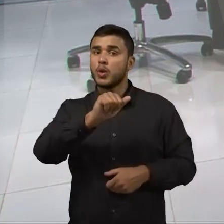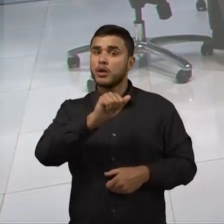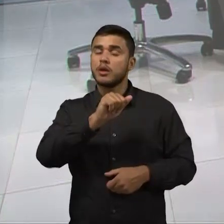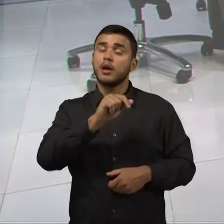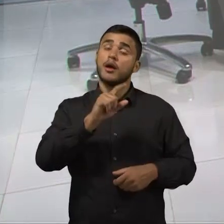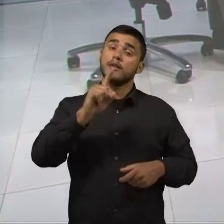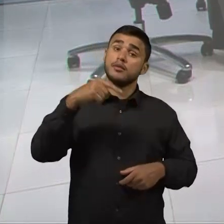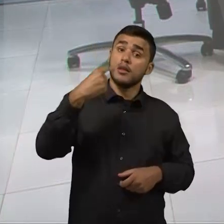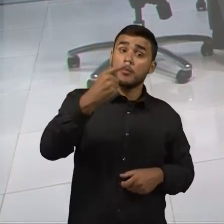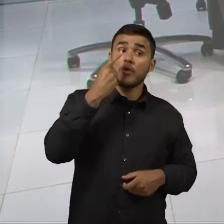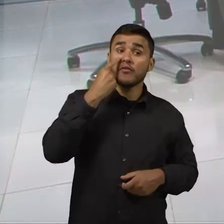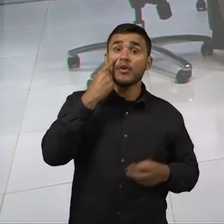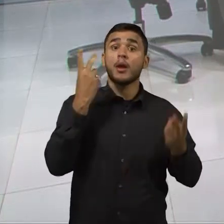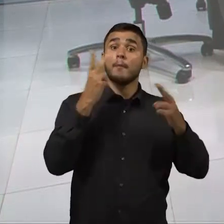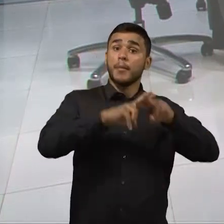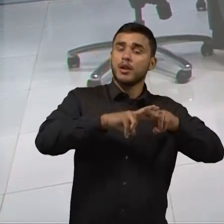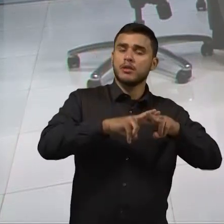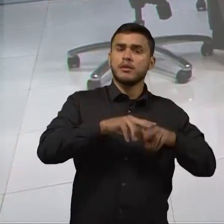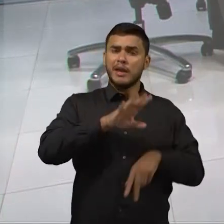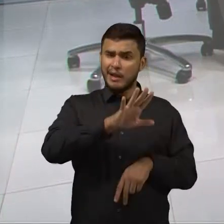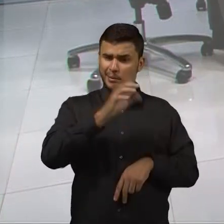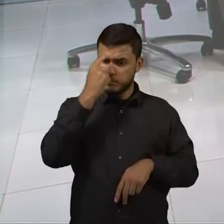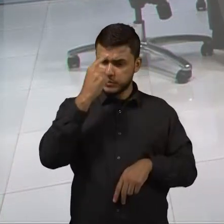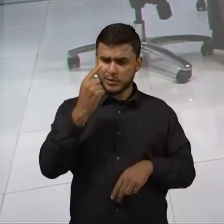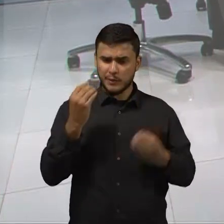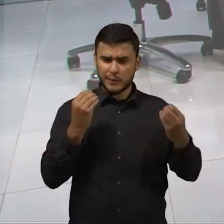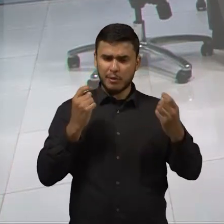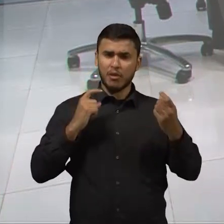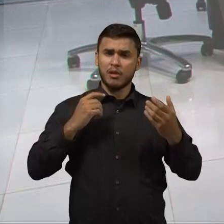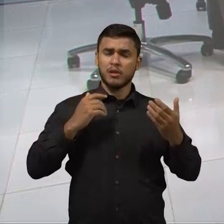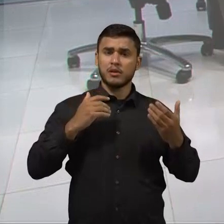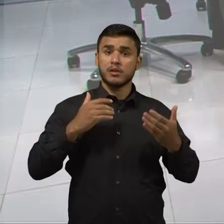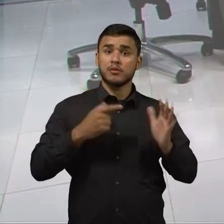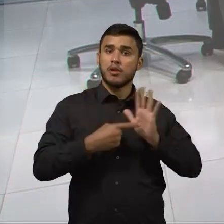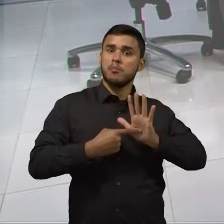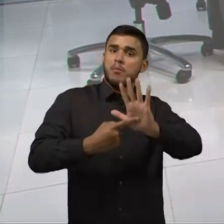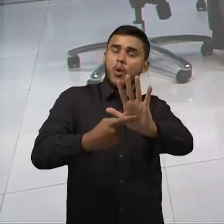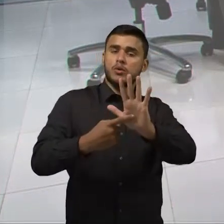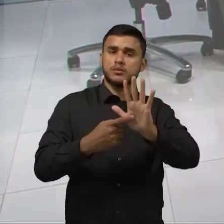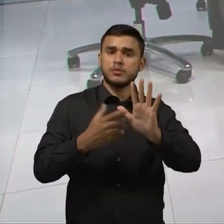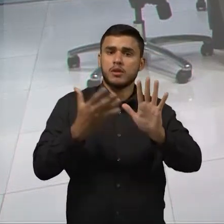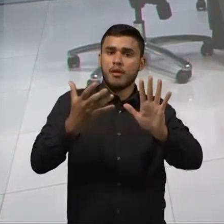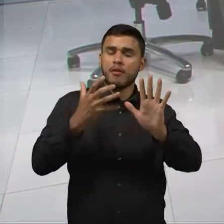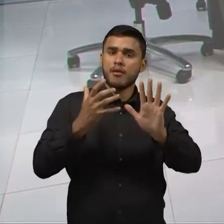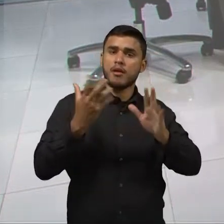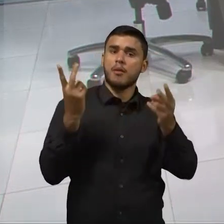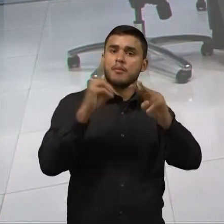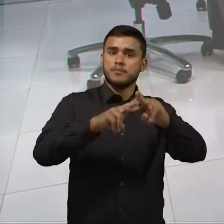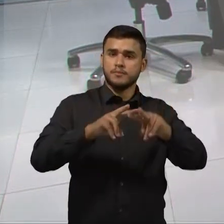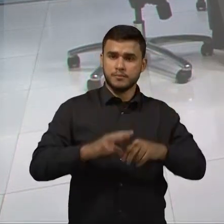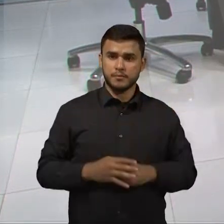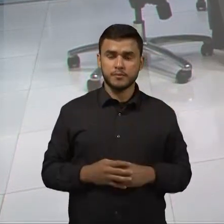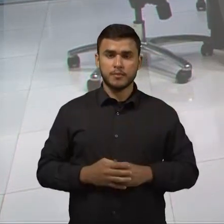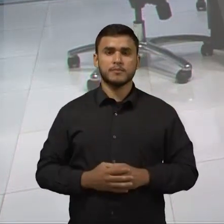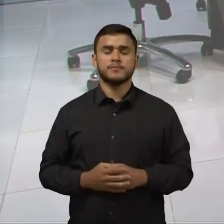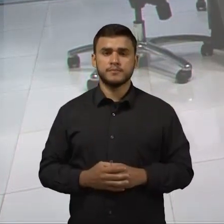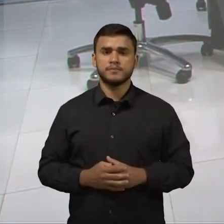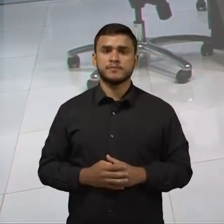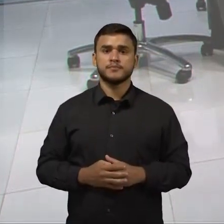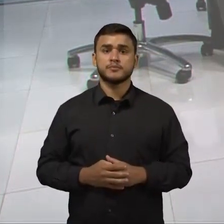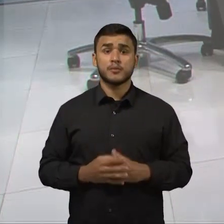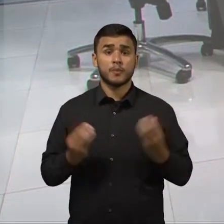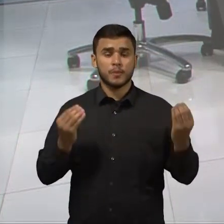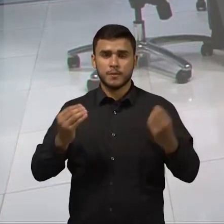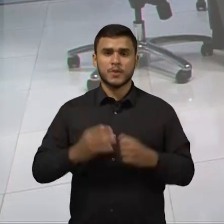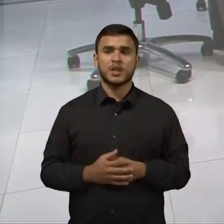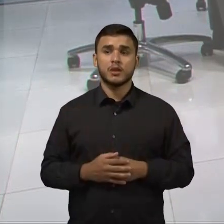para ver se ele vai preso e depois coloca uma... Quer ter a foto do ex-presidente Lula, não estou analisando se tem culpa ou não tem culpa,